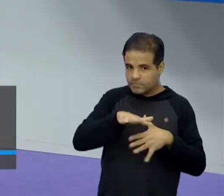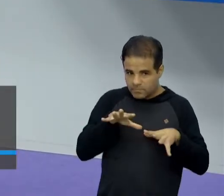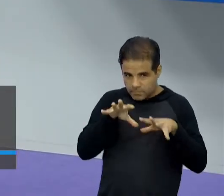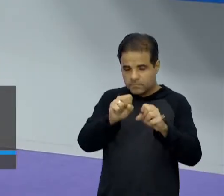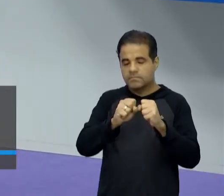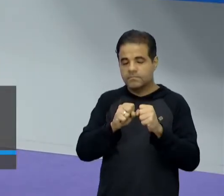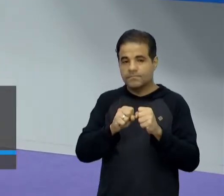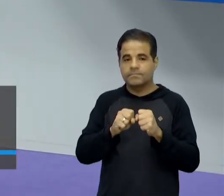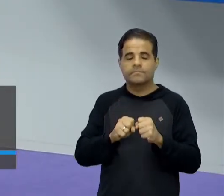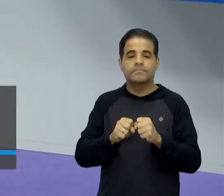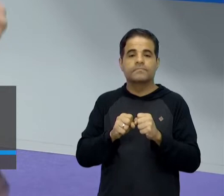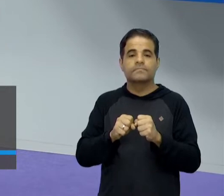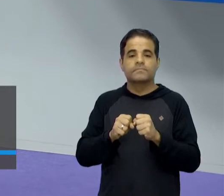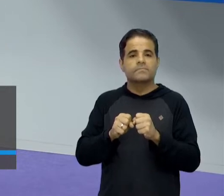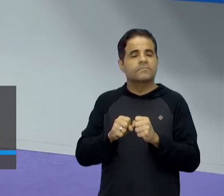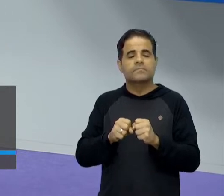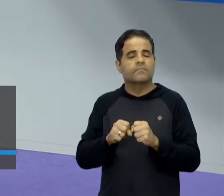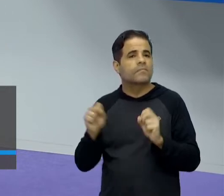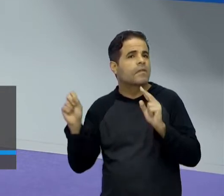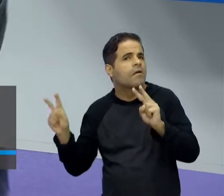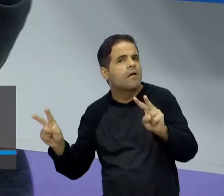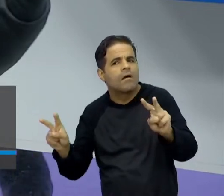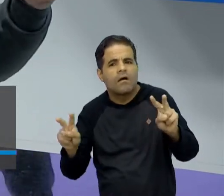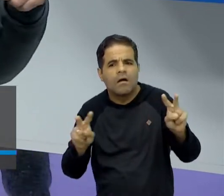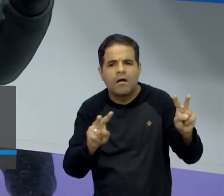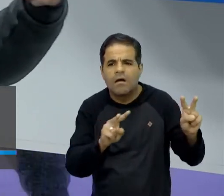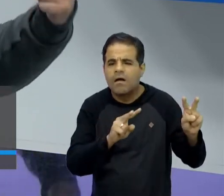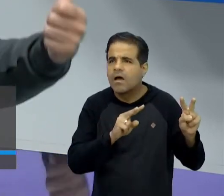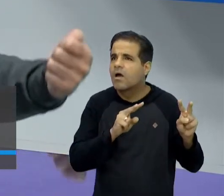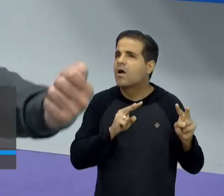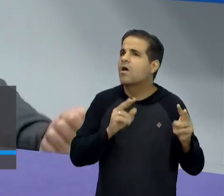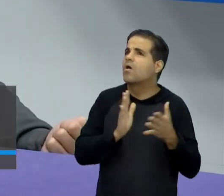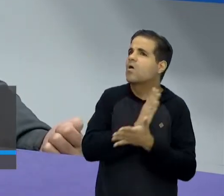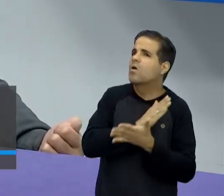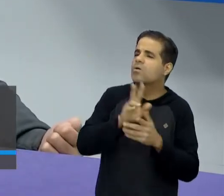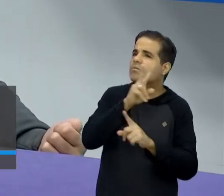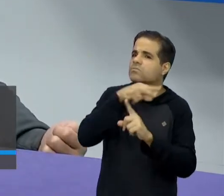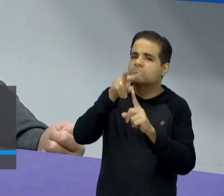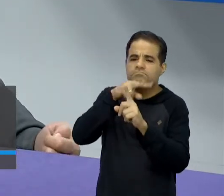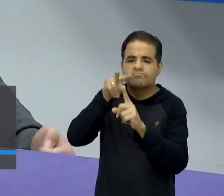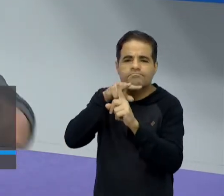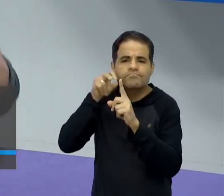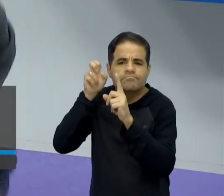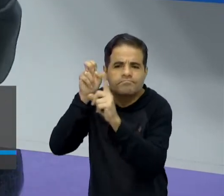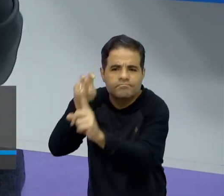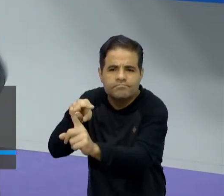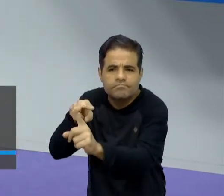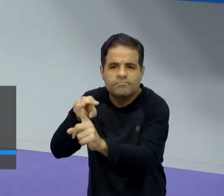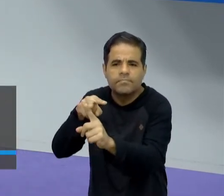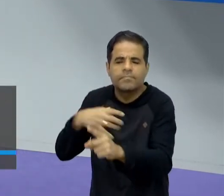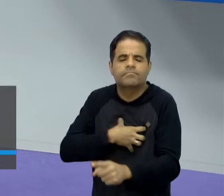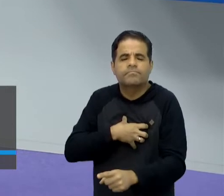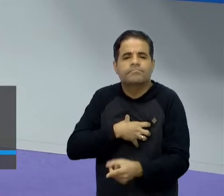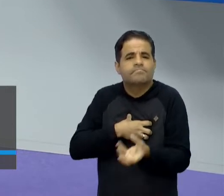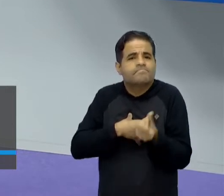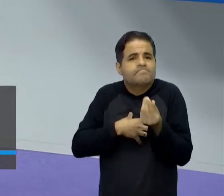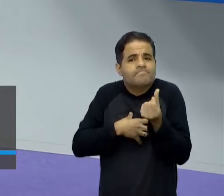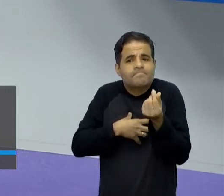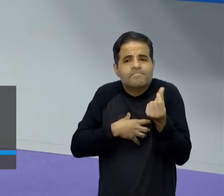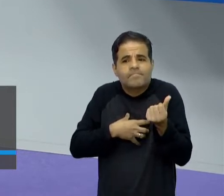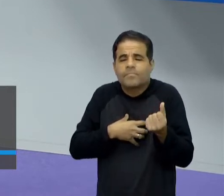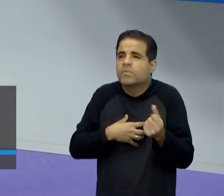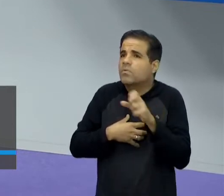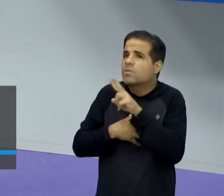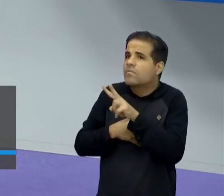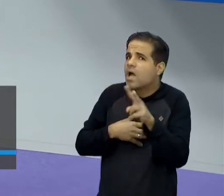pegada, muitas vezes ela é vista de uma forma negativa com alguns estereótipos feitos de senso comum, que quando a